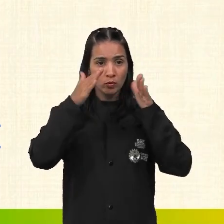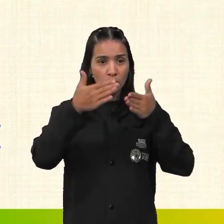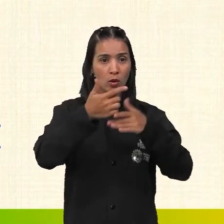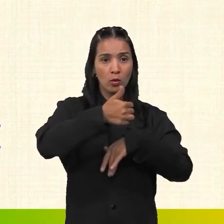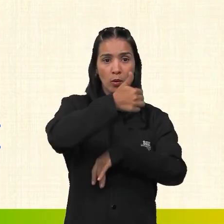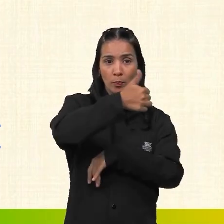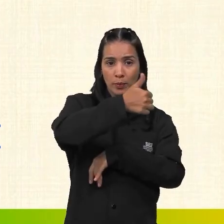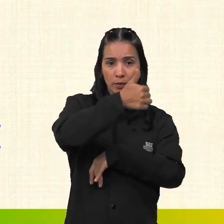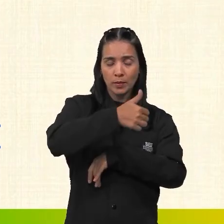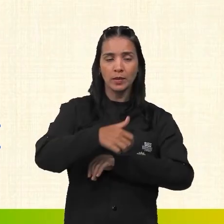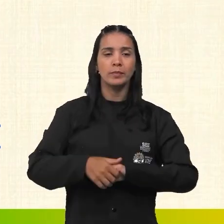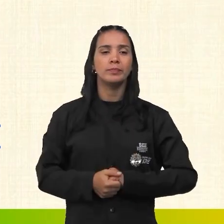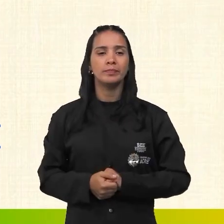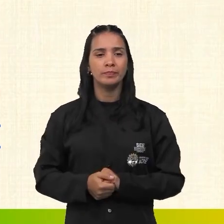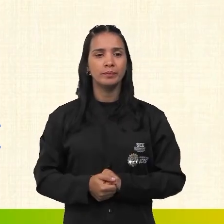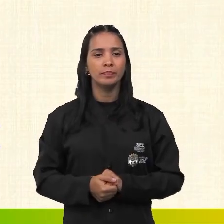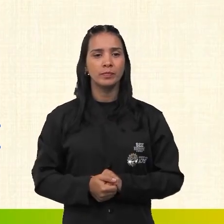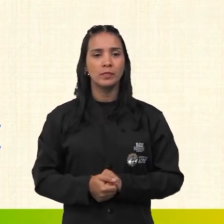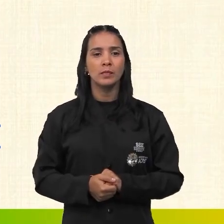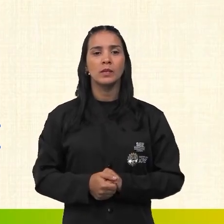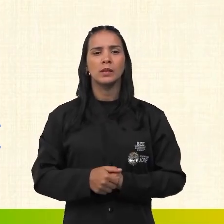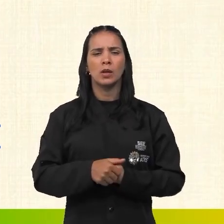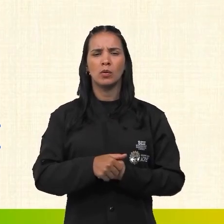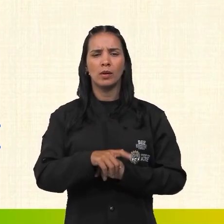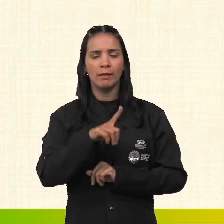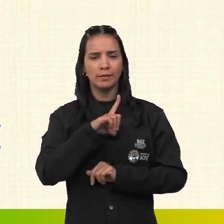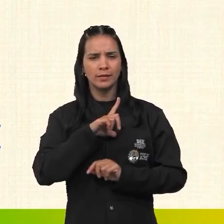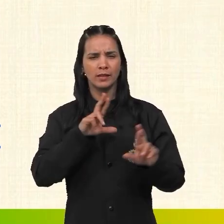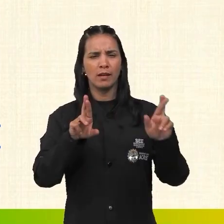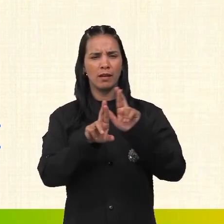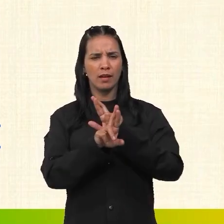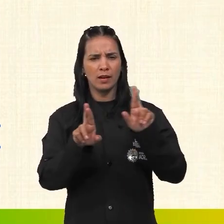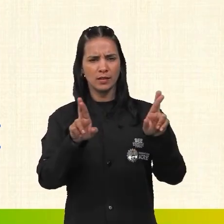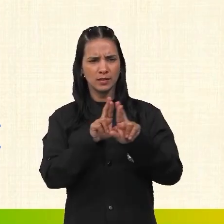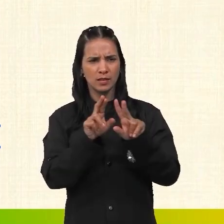D, está ligado ao fato de ele estar furioso,